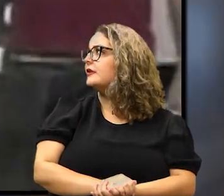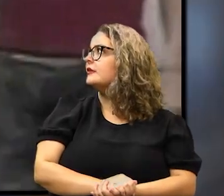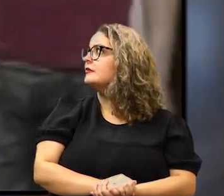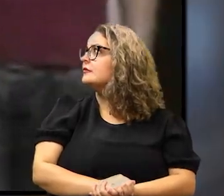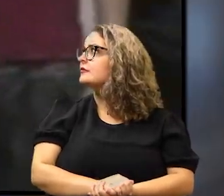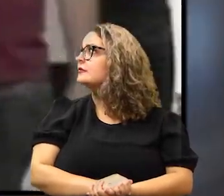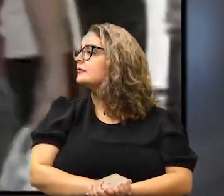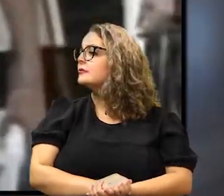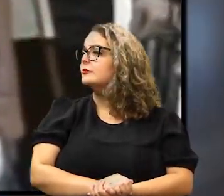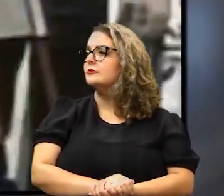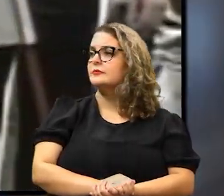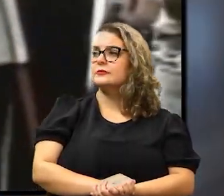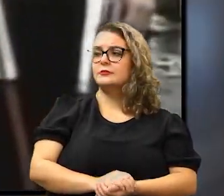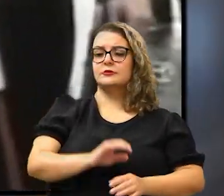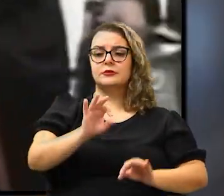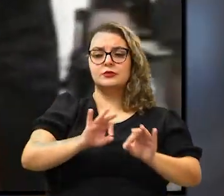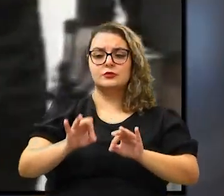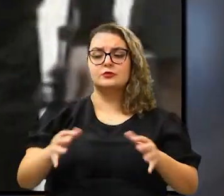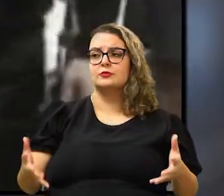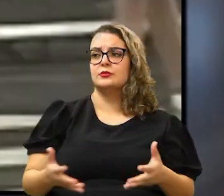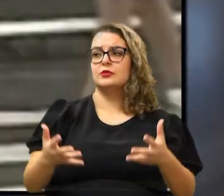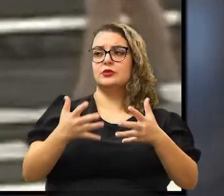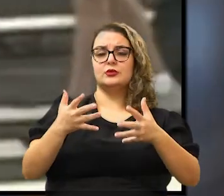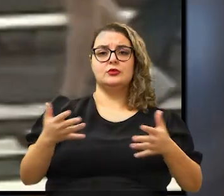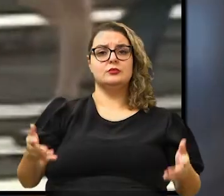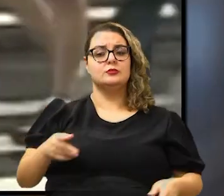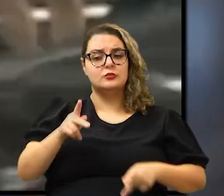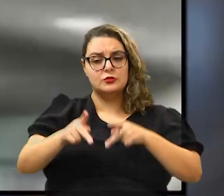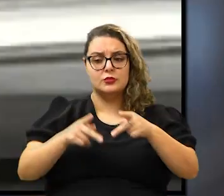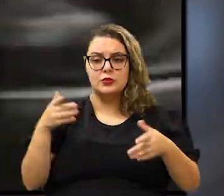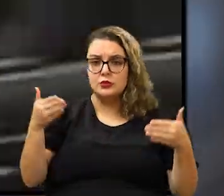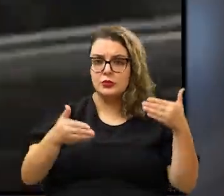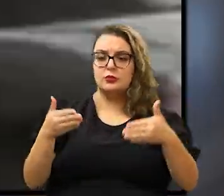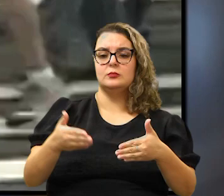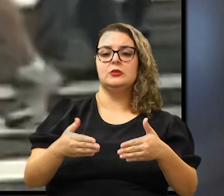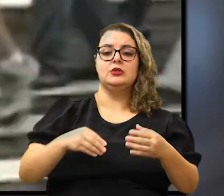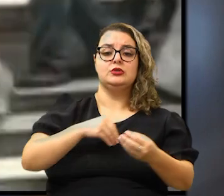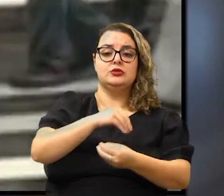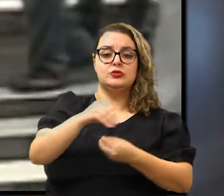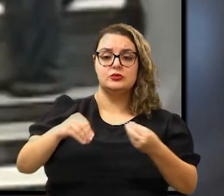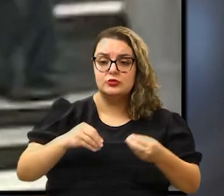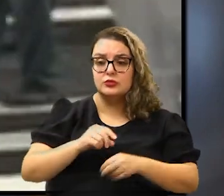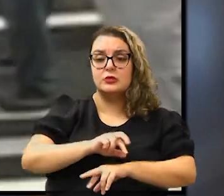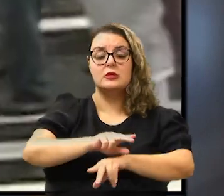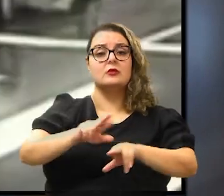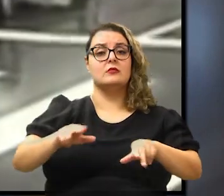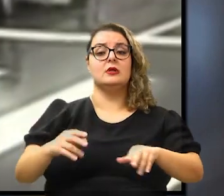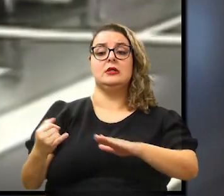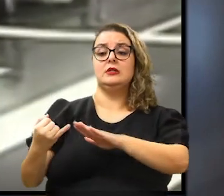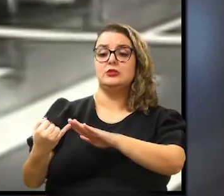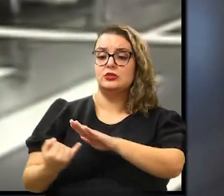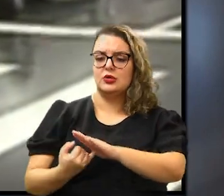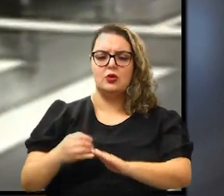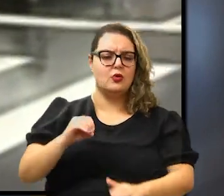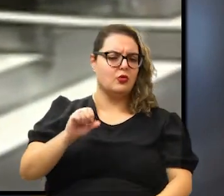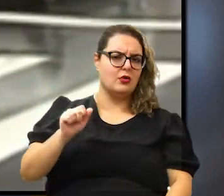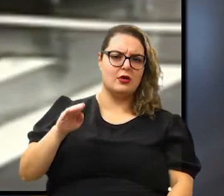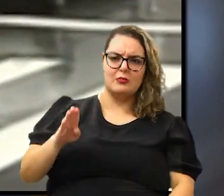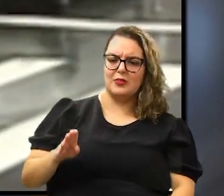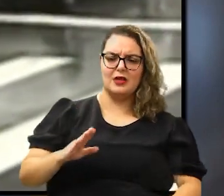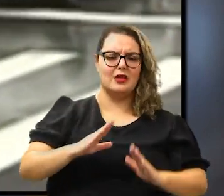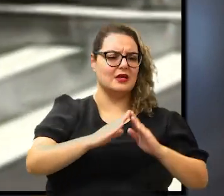Foi um projeto de iniciativa popular que acabou envolvendo várias entidades, OAB, as igrejas,